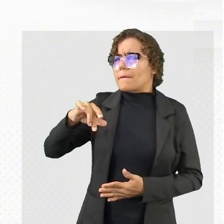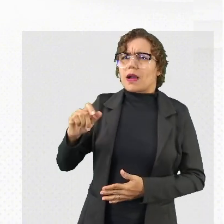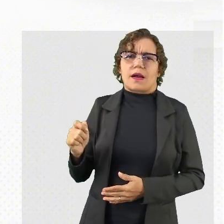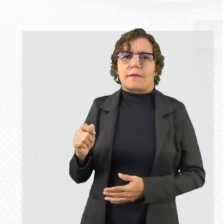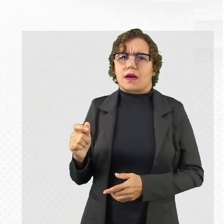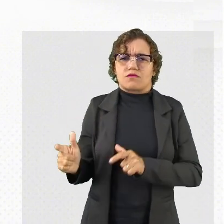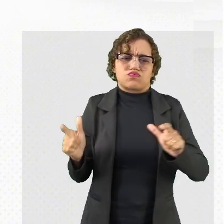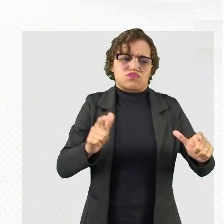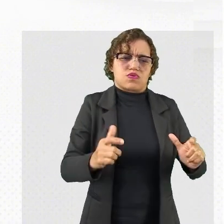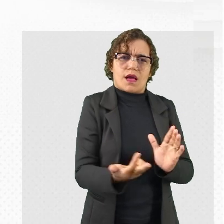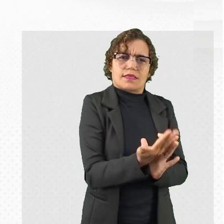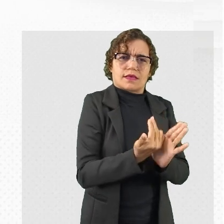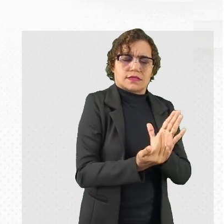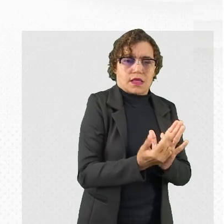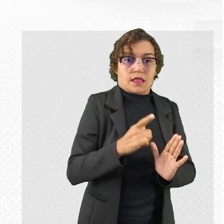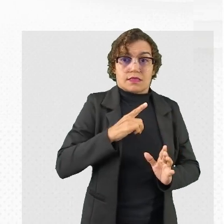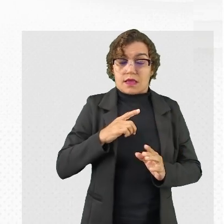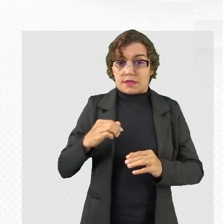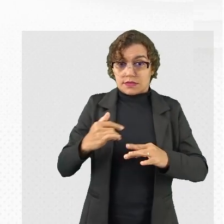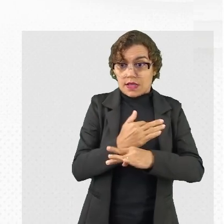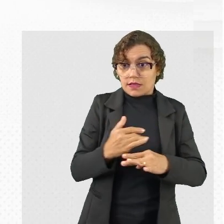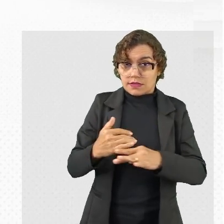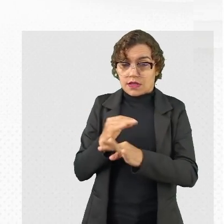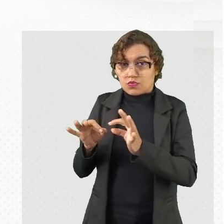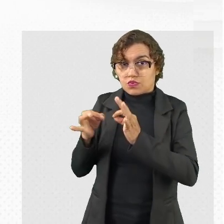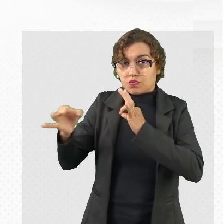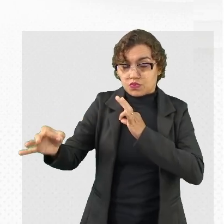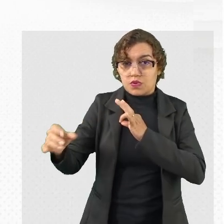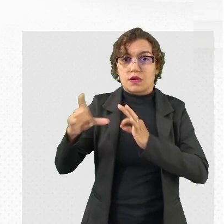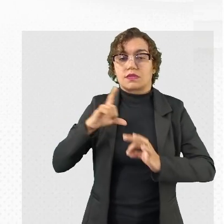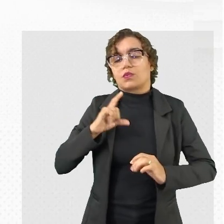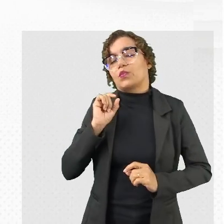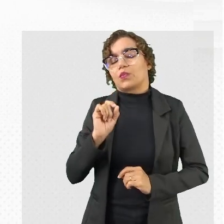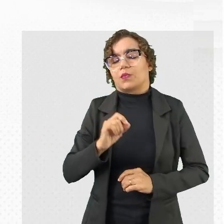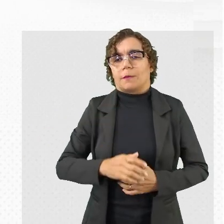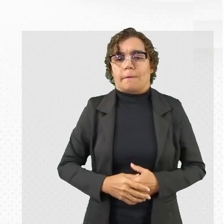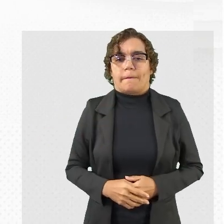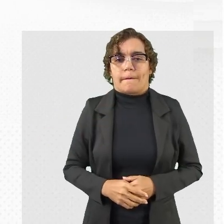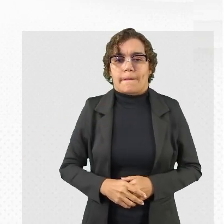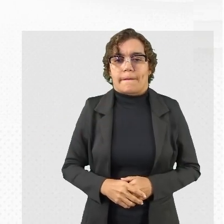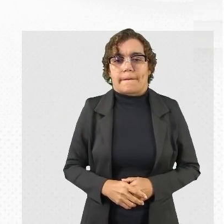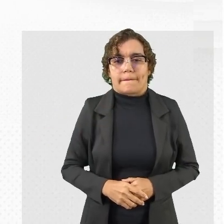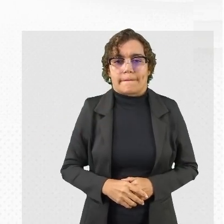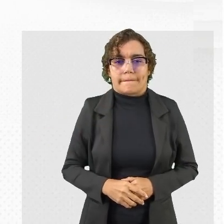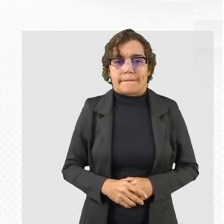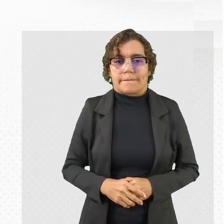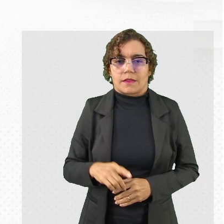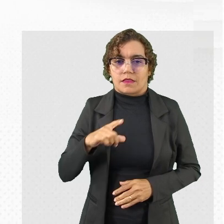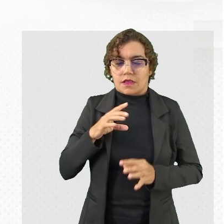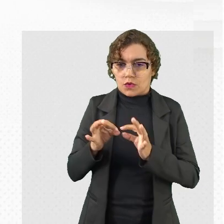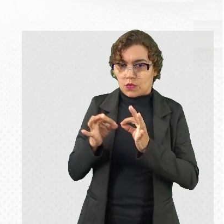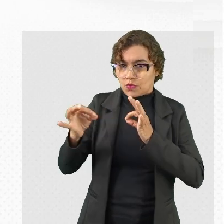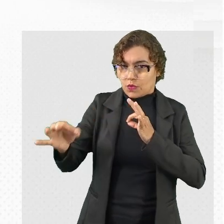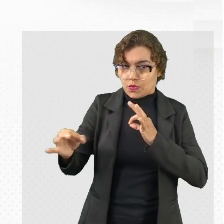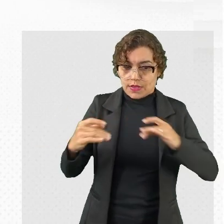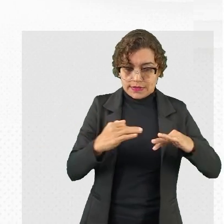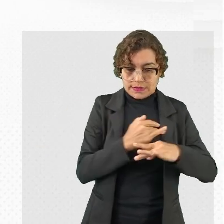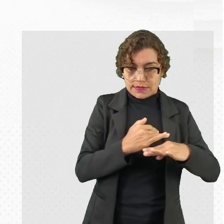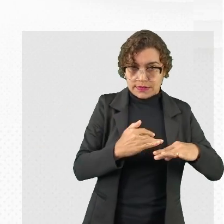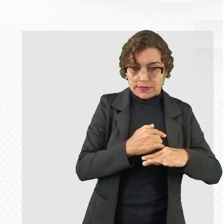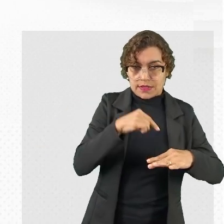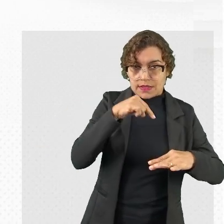então ele está falando aqui de uma distância entre duas cidades, né? Você tem aqui a distância entre uma